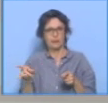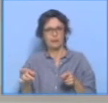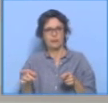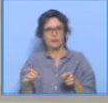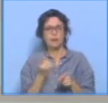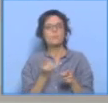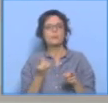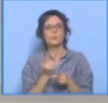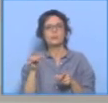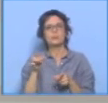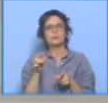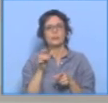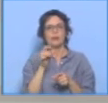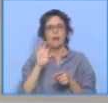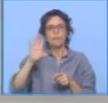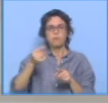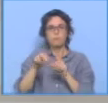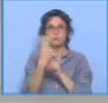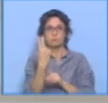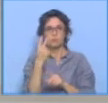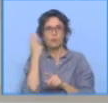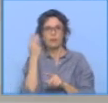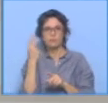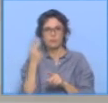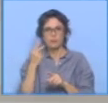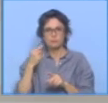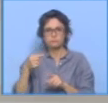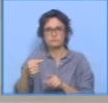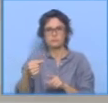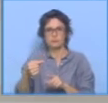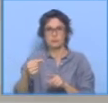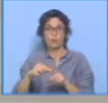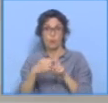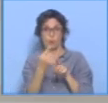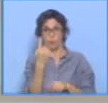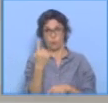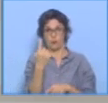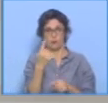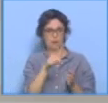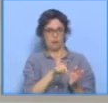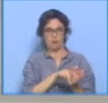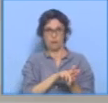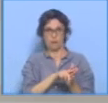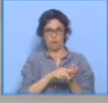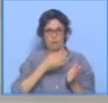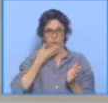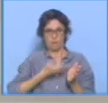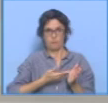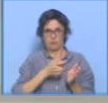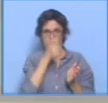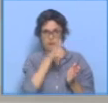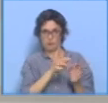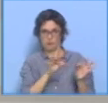2 formas de estar na vida. Uma é a do doutor da lei e outra é a de